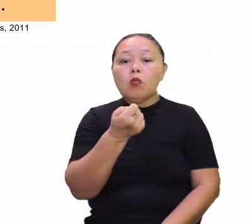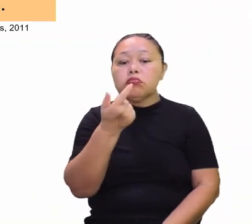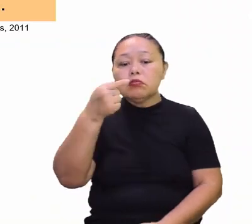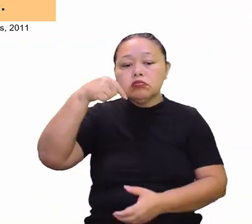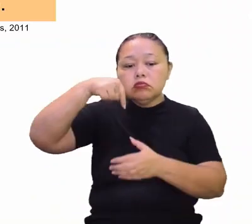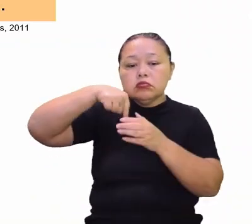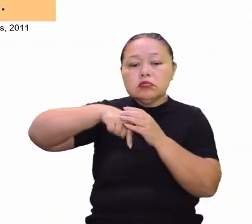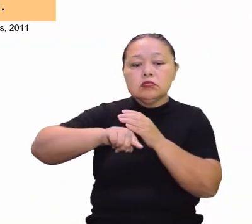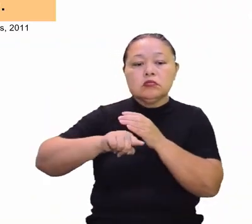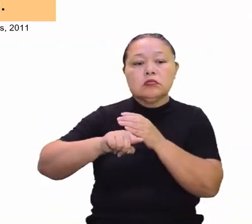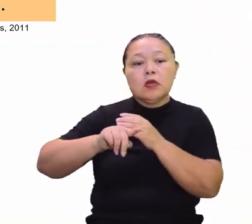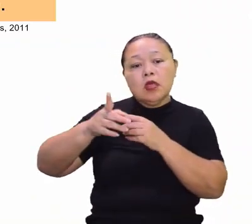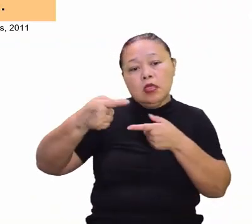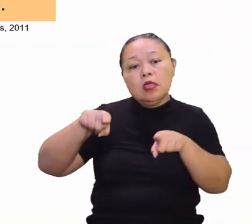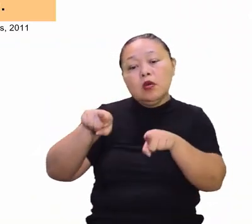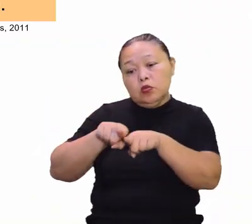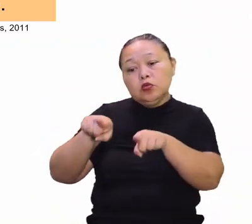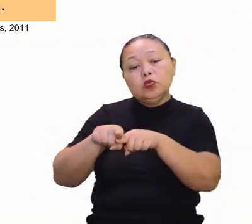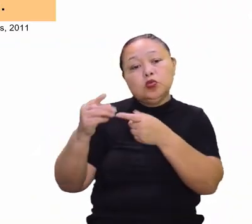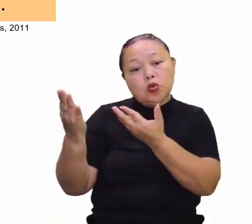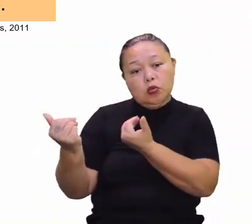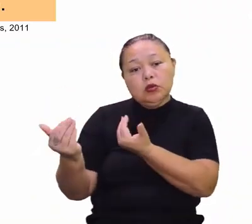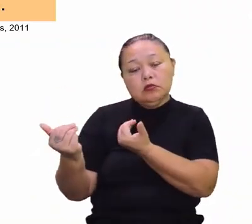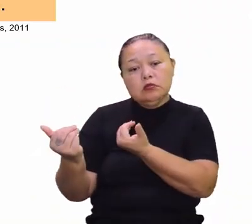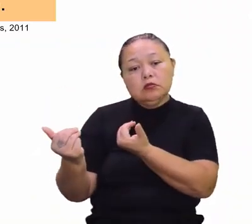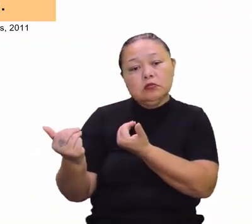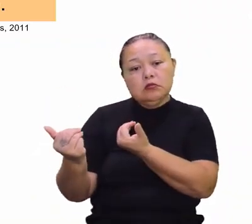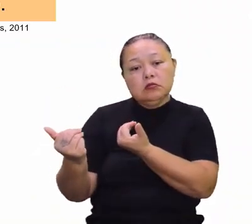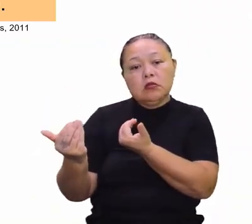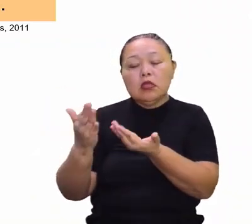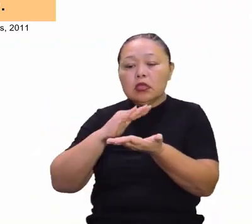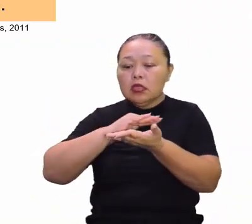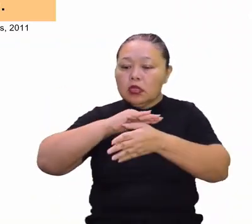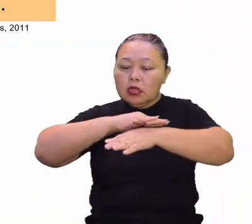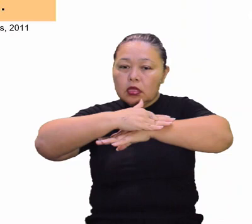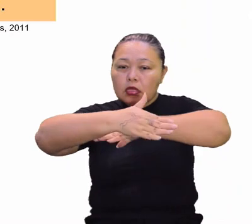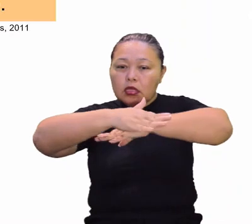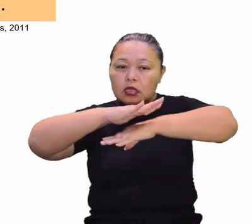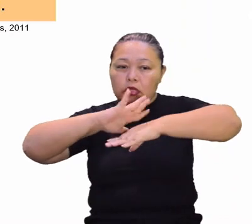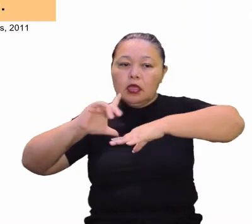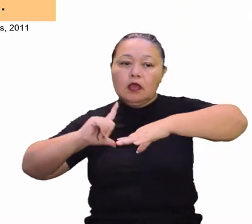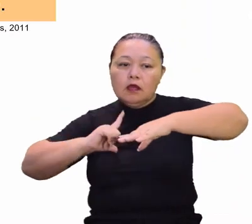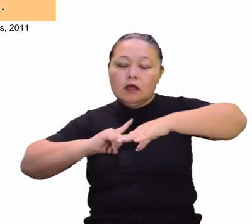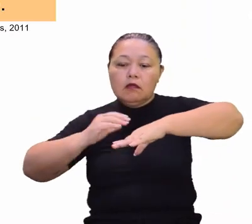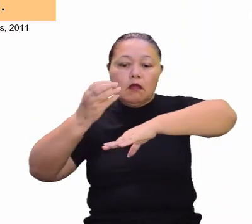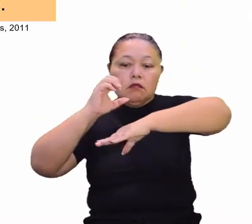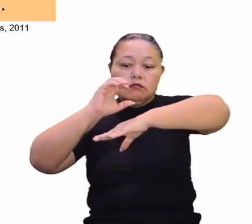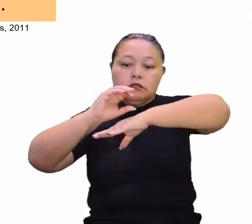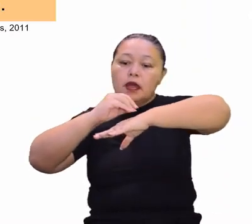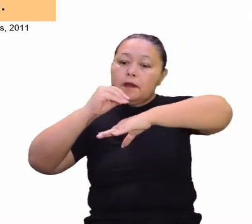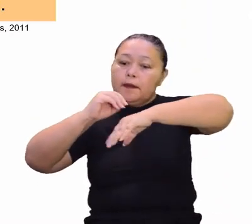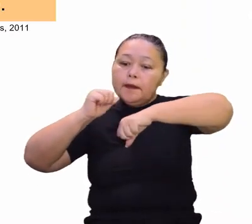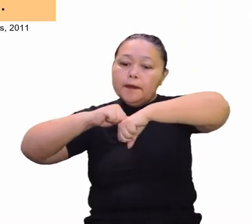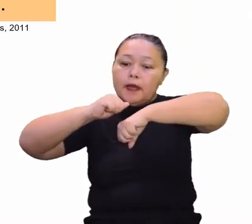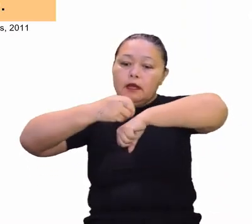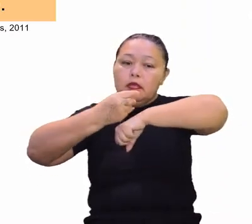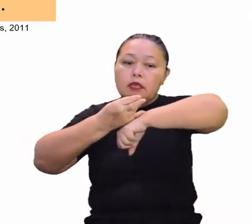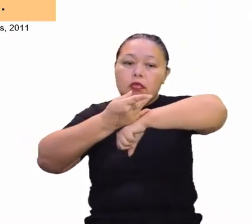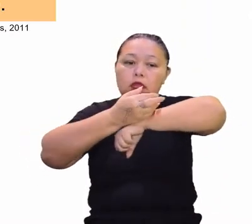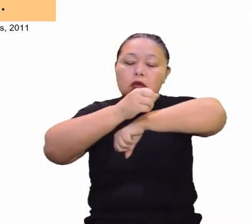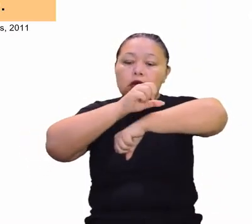pouco profundo, também considerado um solo jovem, com textura média e presença de cascalho e